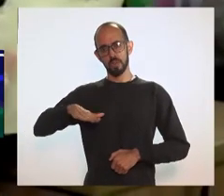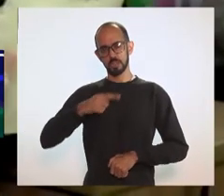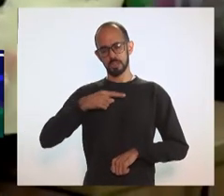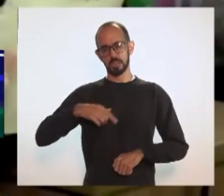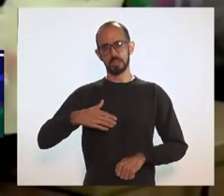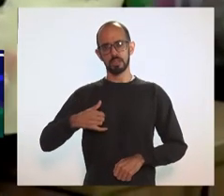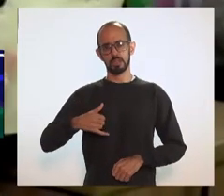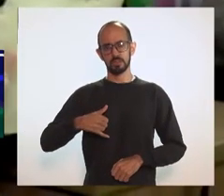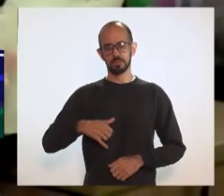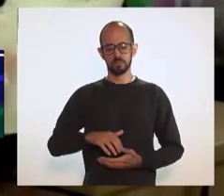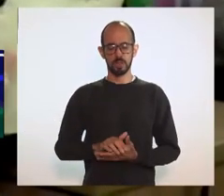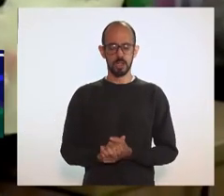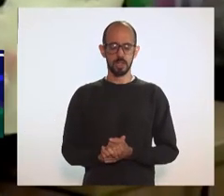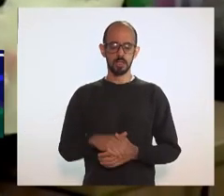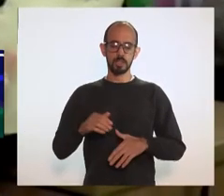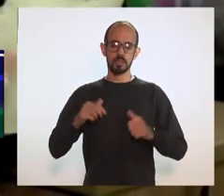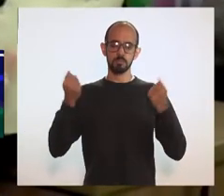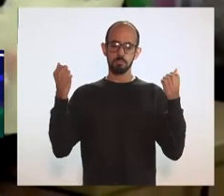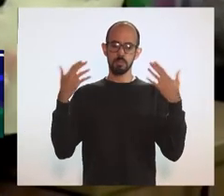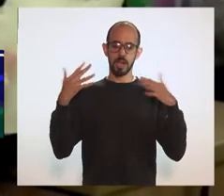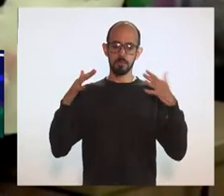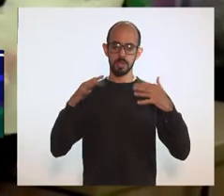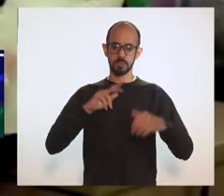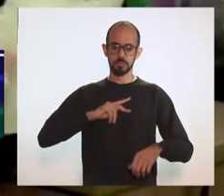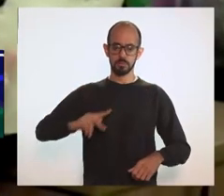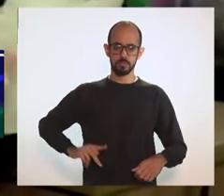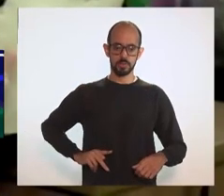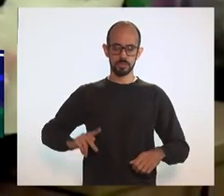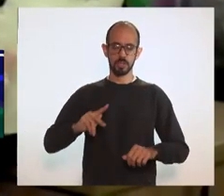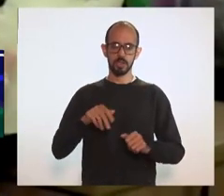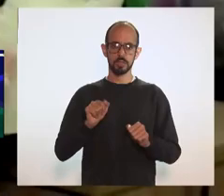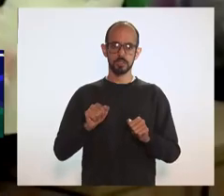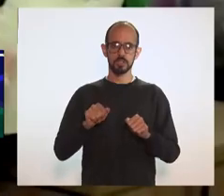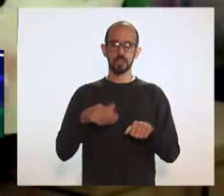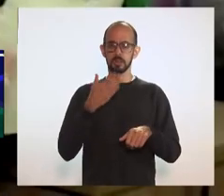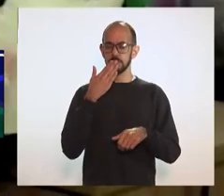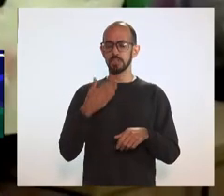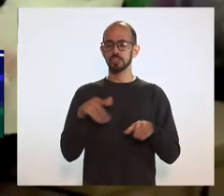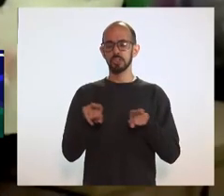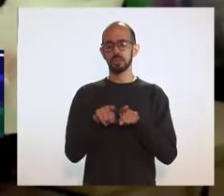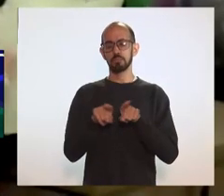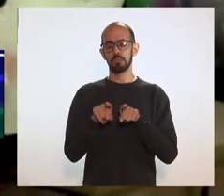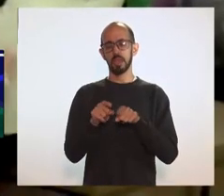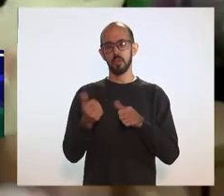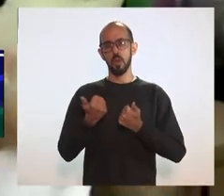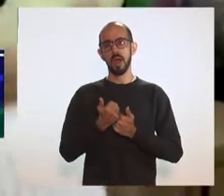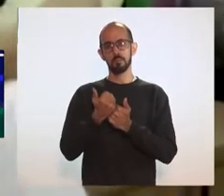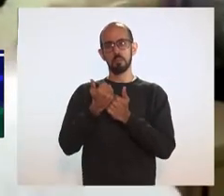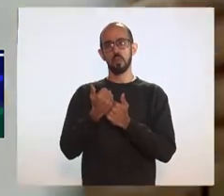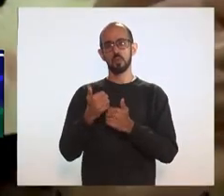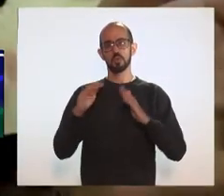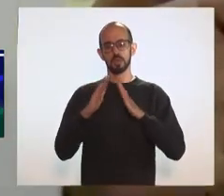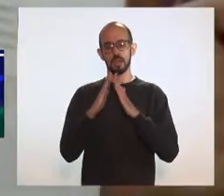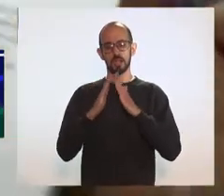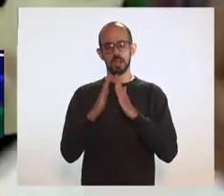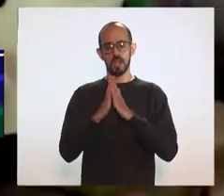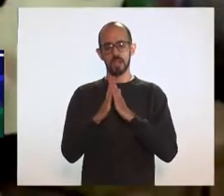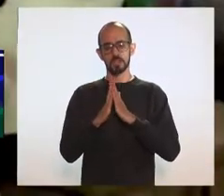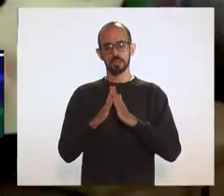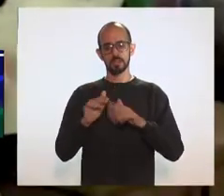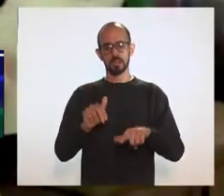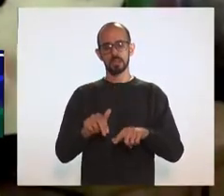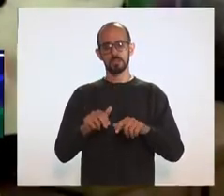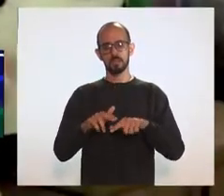uma vez, saudar a nossa presidente em exercício e pedir aí o apoio de toda a casa com relação a esses dados